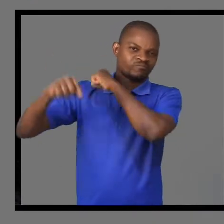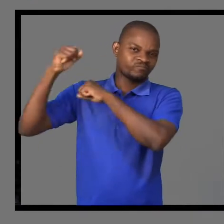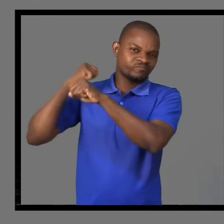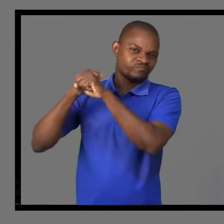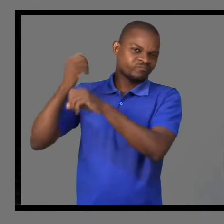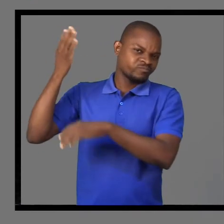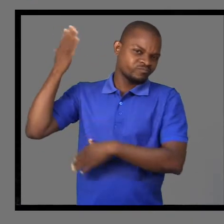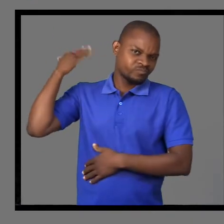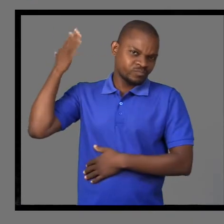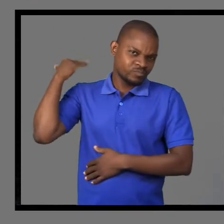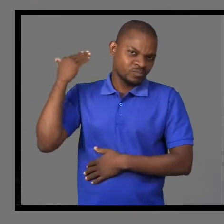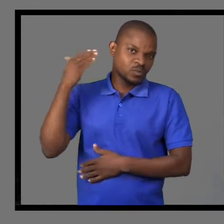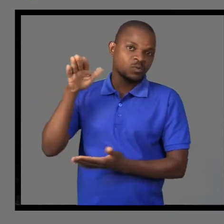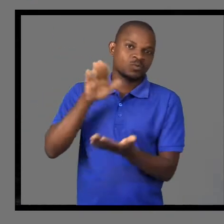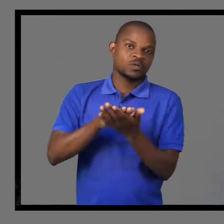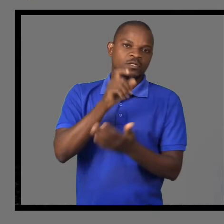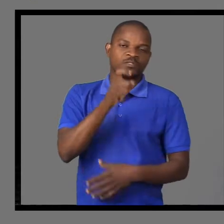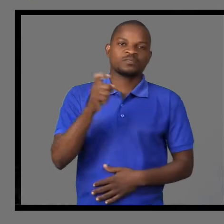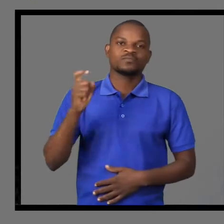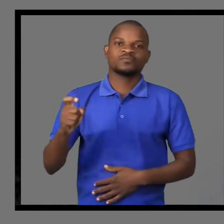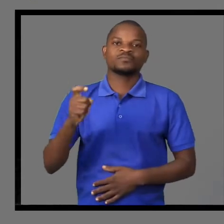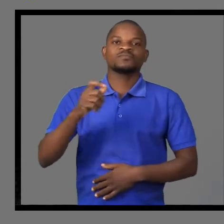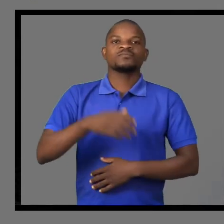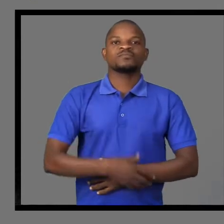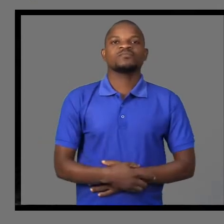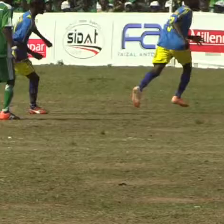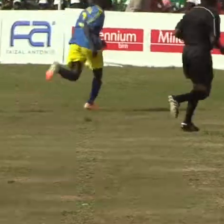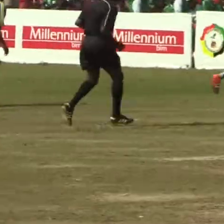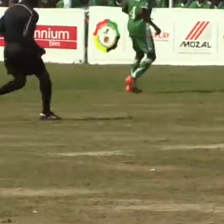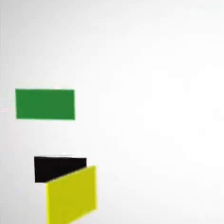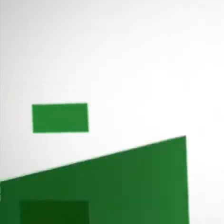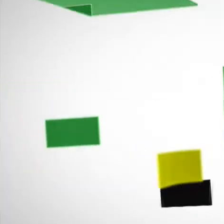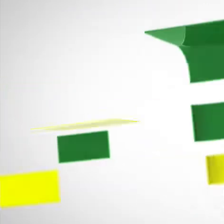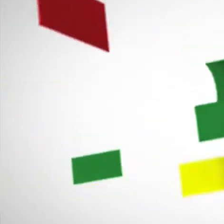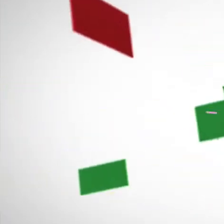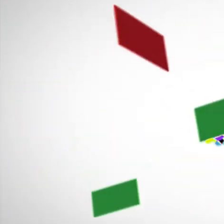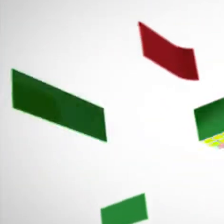geral da edição passada que teve lugar em casa.